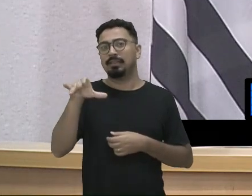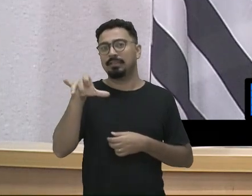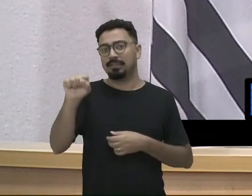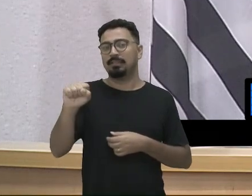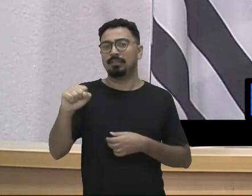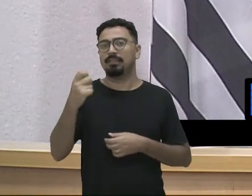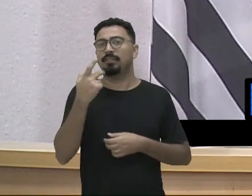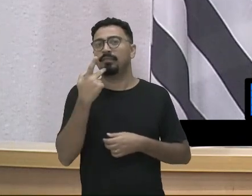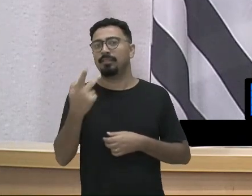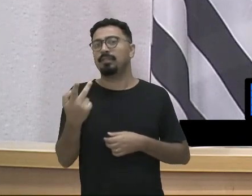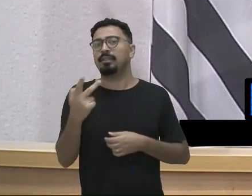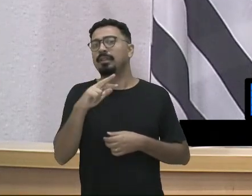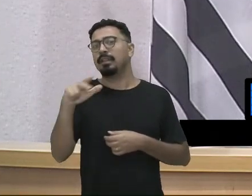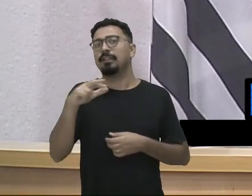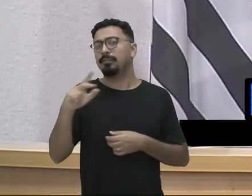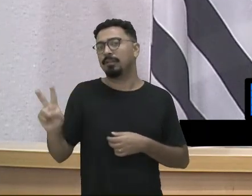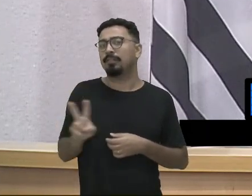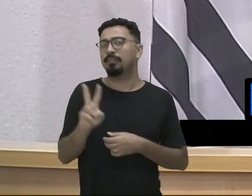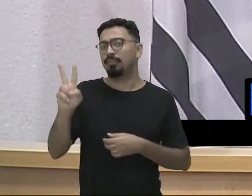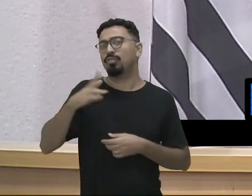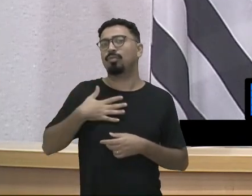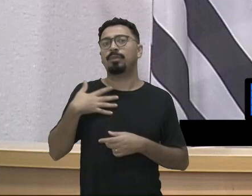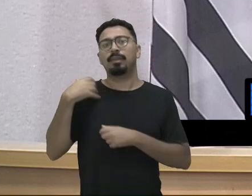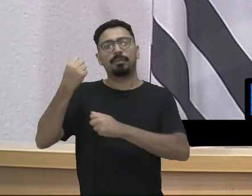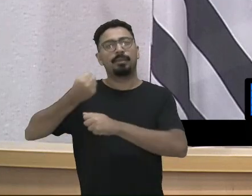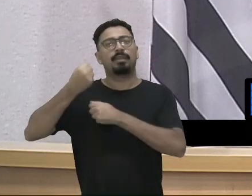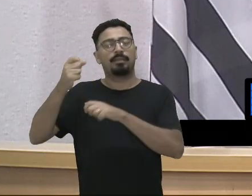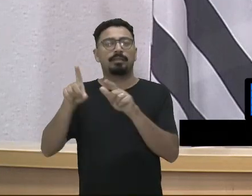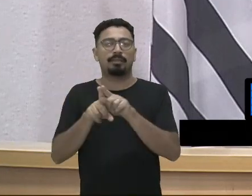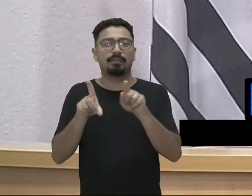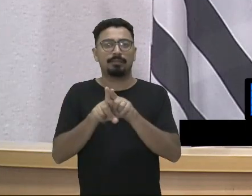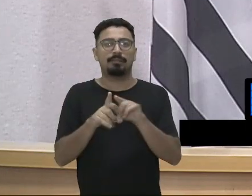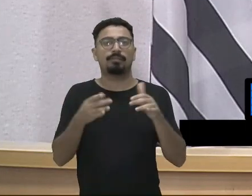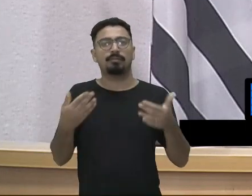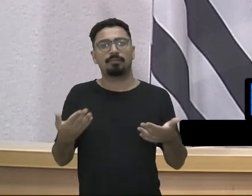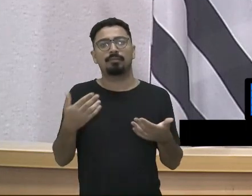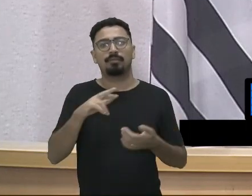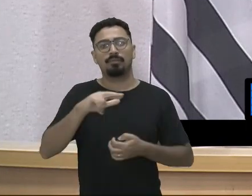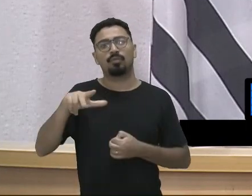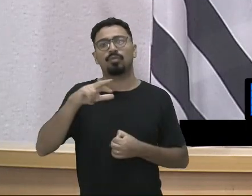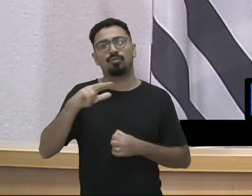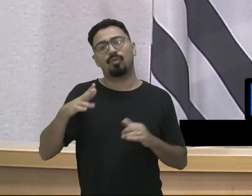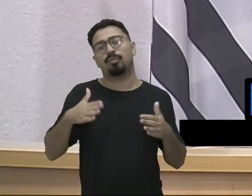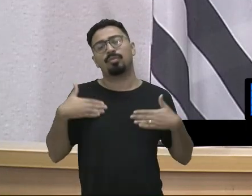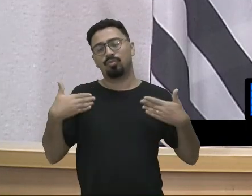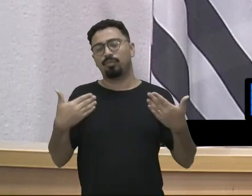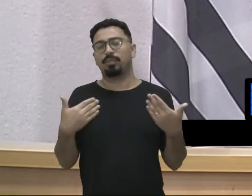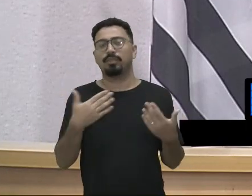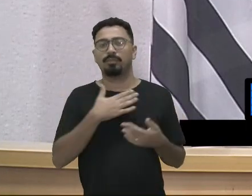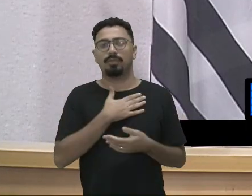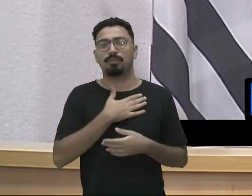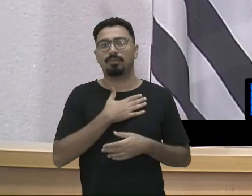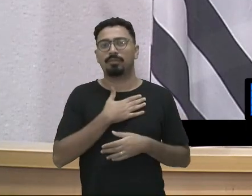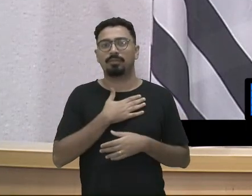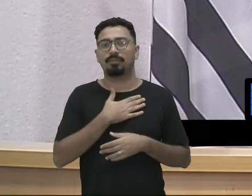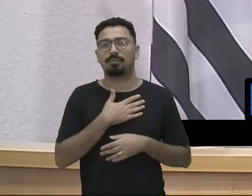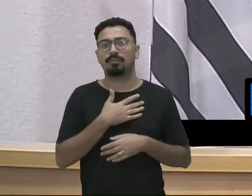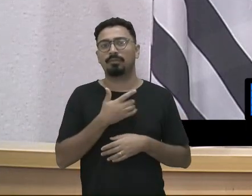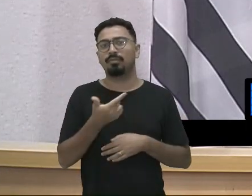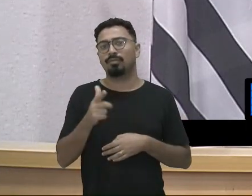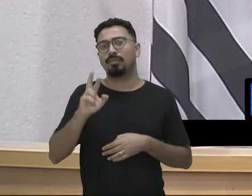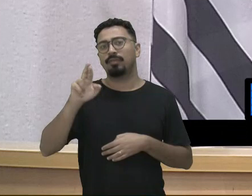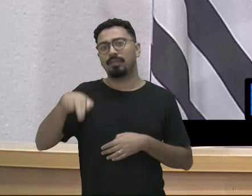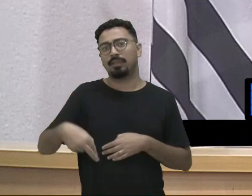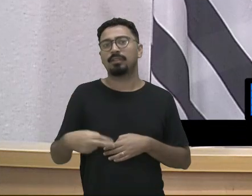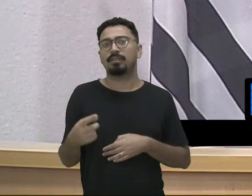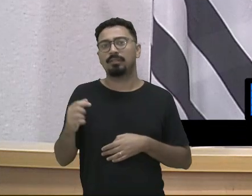desvalidar, desvalidar meu vídeo, desvalidar minha militância e... Não é, não me surpreende também. Tem horas que eu não tiro, inclusive, a razão da